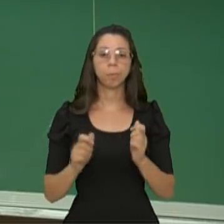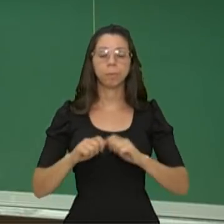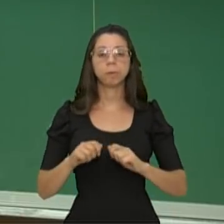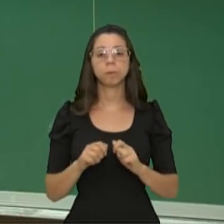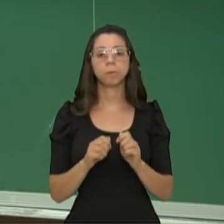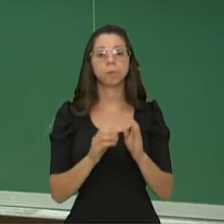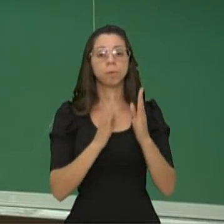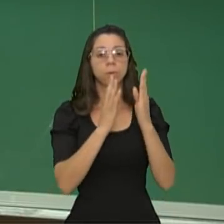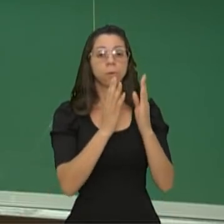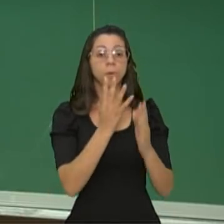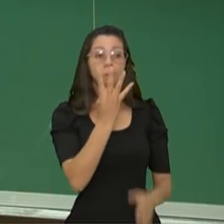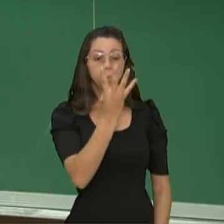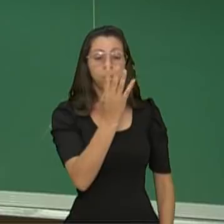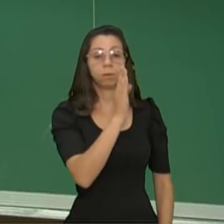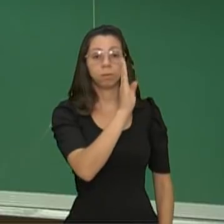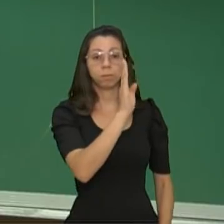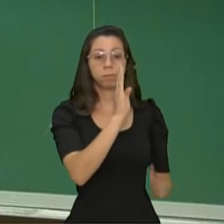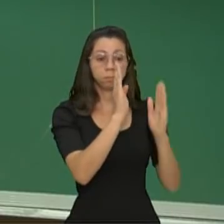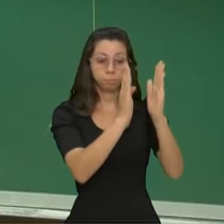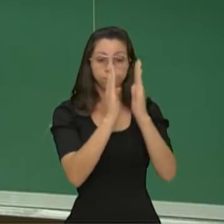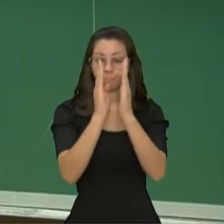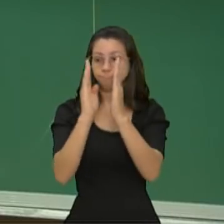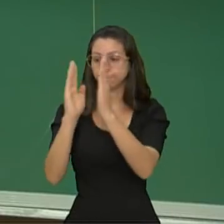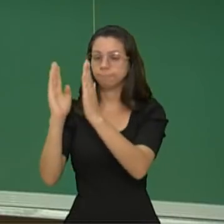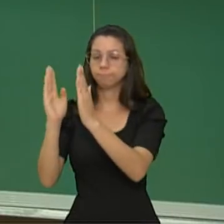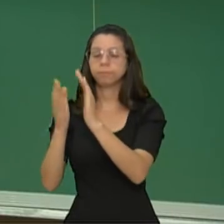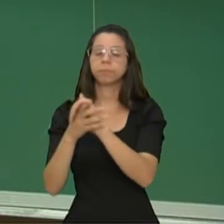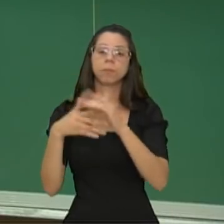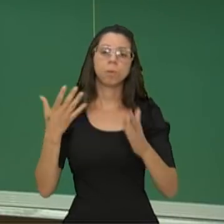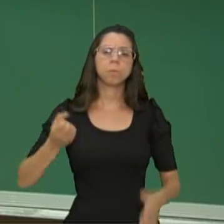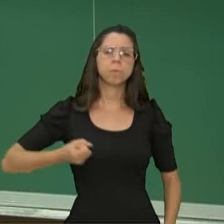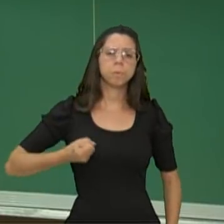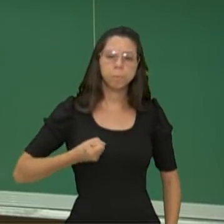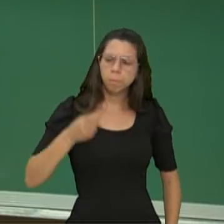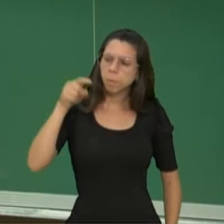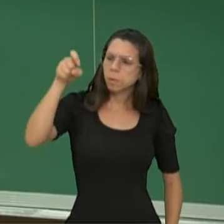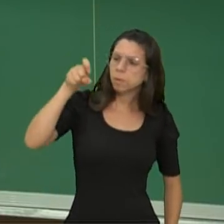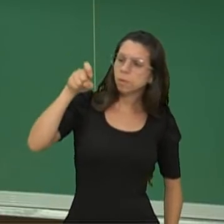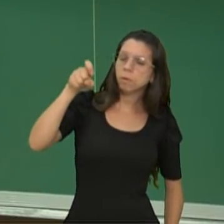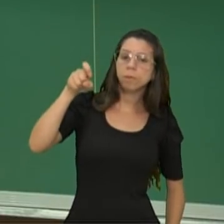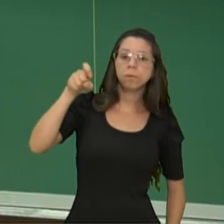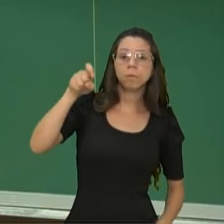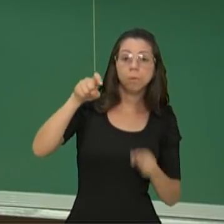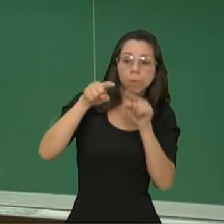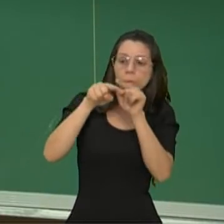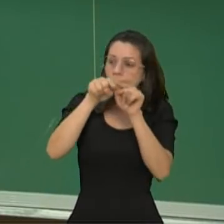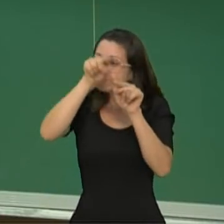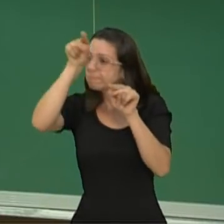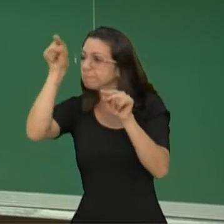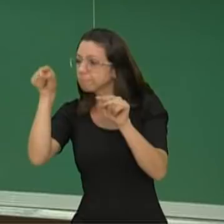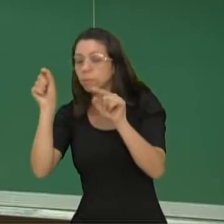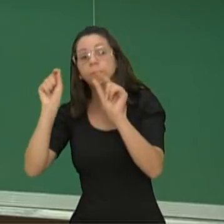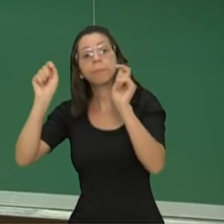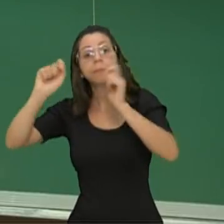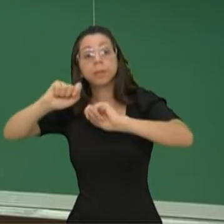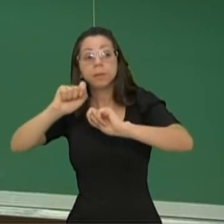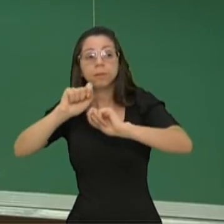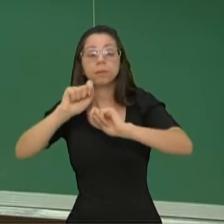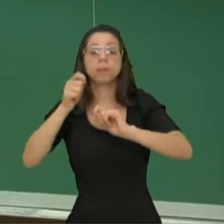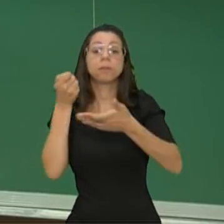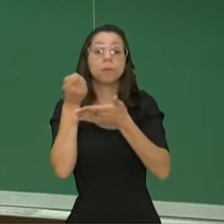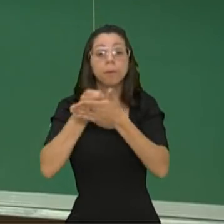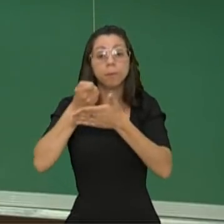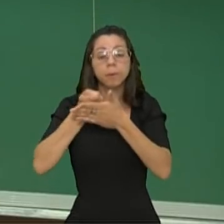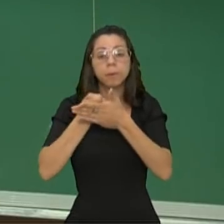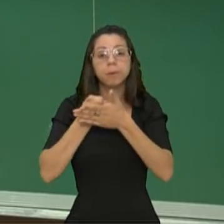seguinte, se o meu número for x, qual que é o próximo? O próximo tem que ser x mais 1. Né?